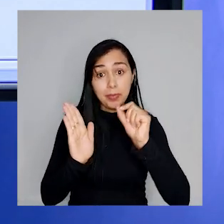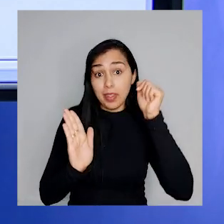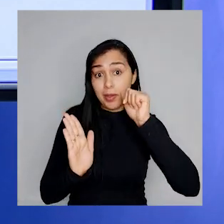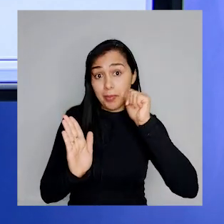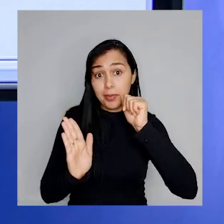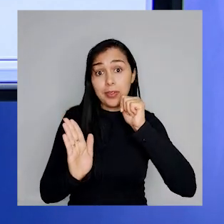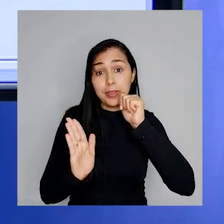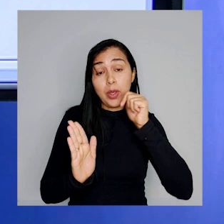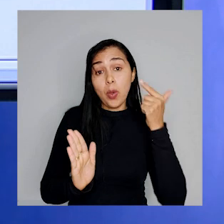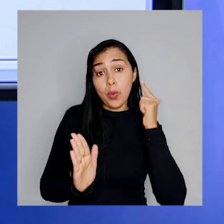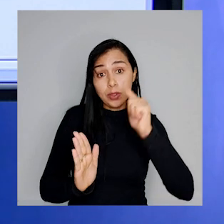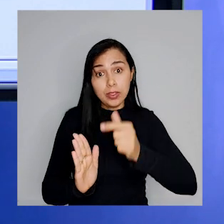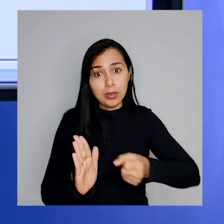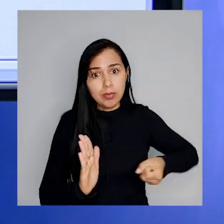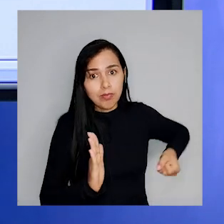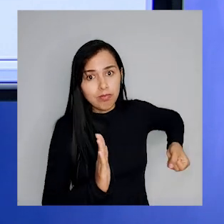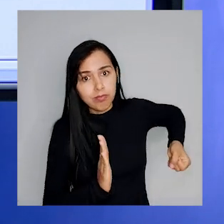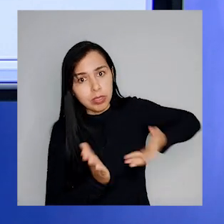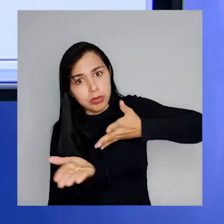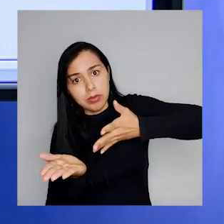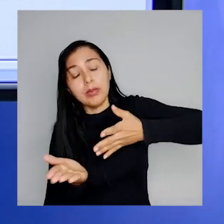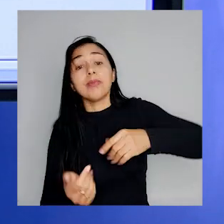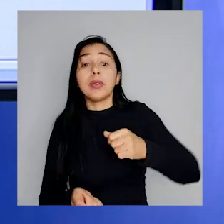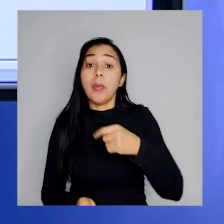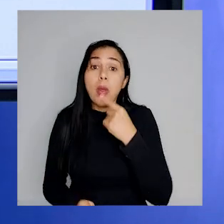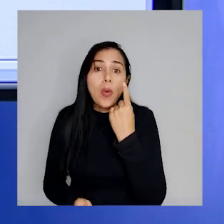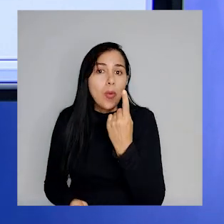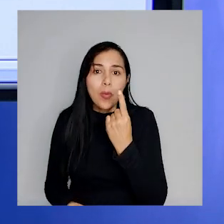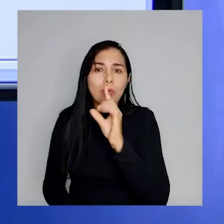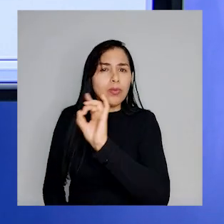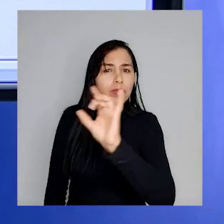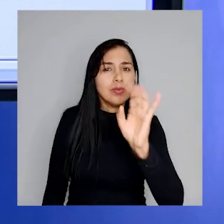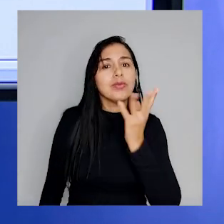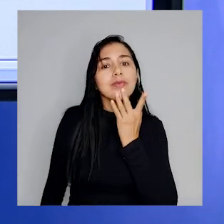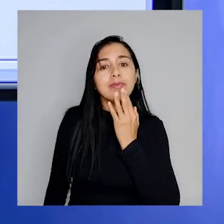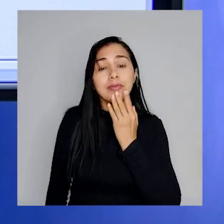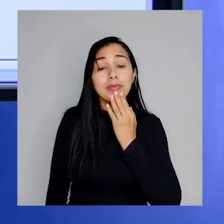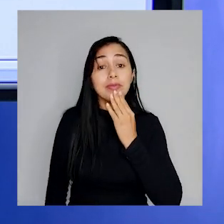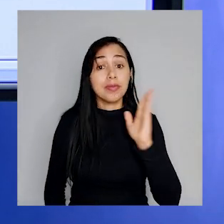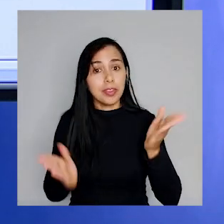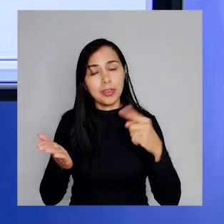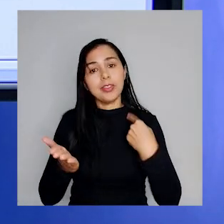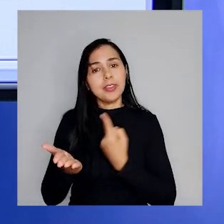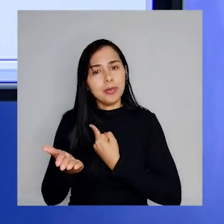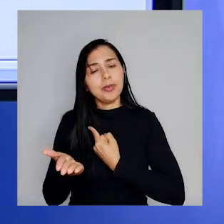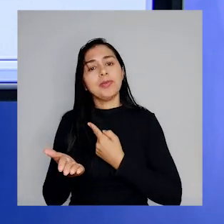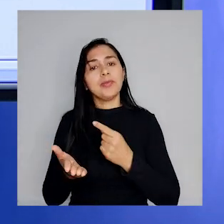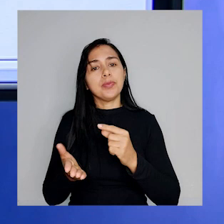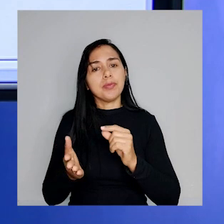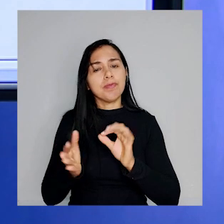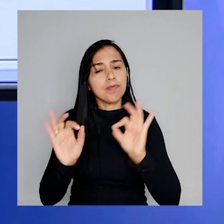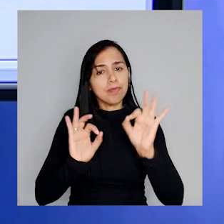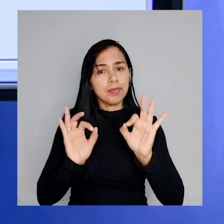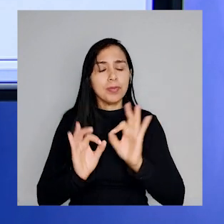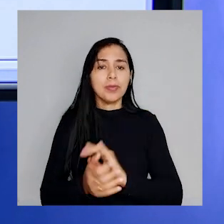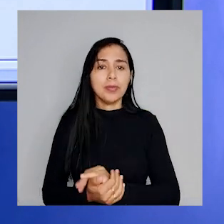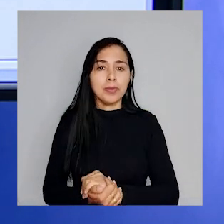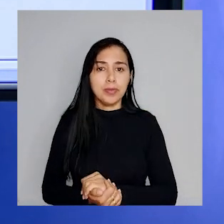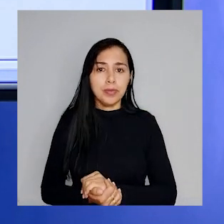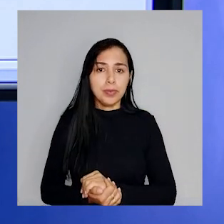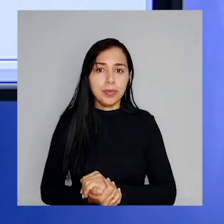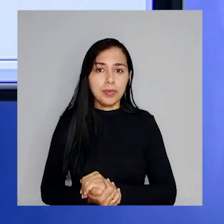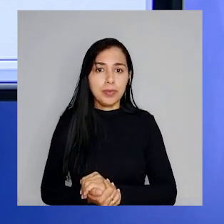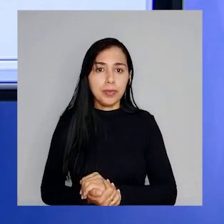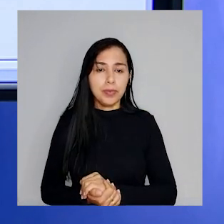ela derrubou pelo menos um pino de cada cor. Então, vamos fazer aqui uma simulação. Se ela derrubou pelo menos um de